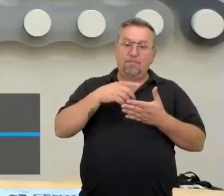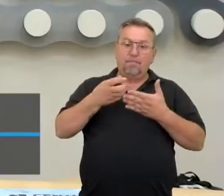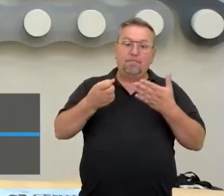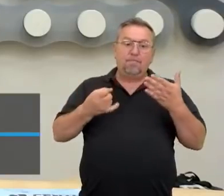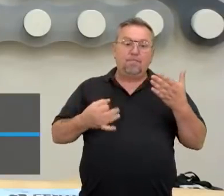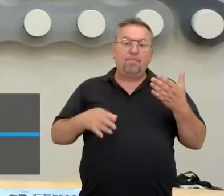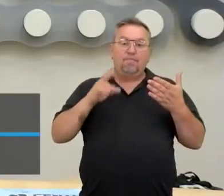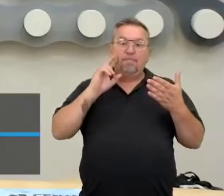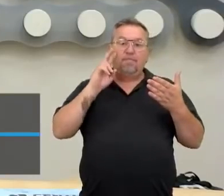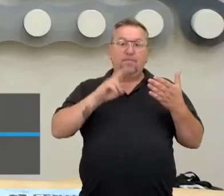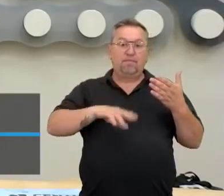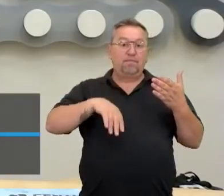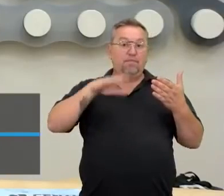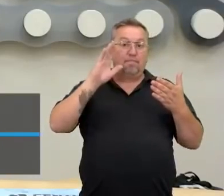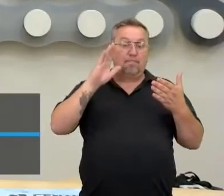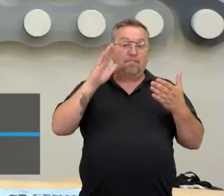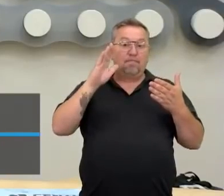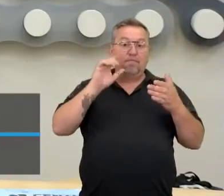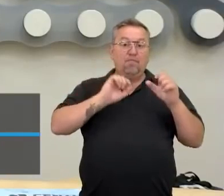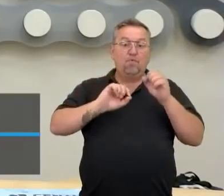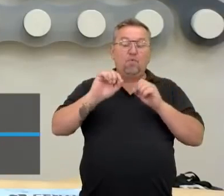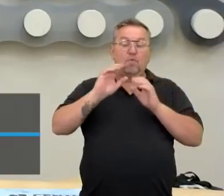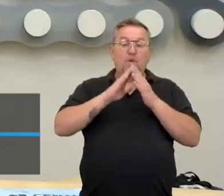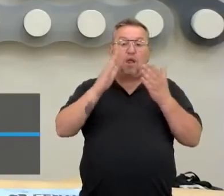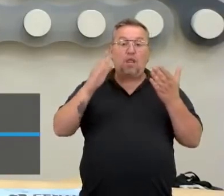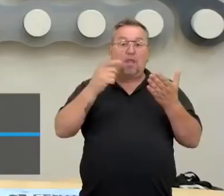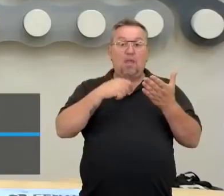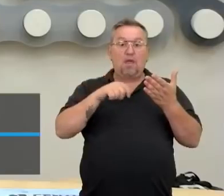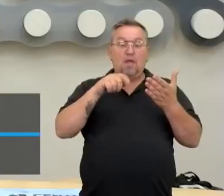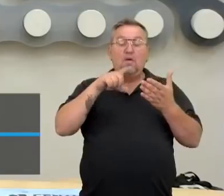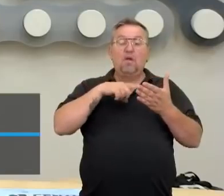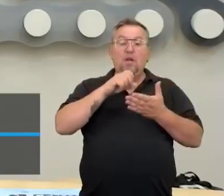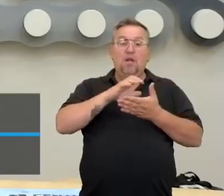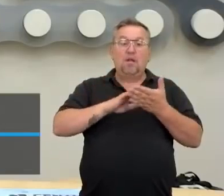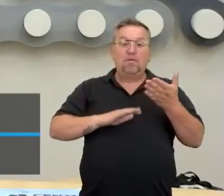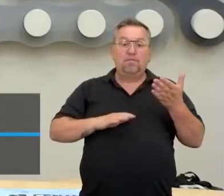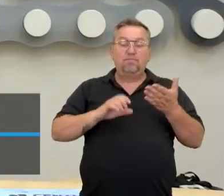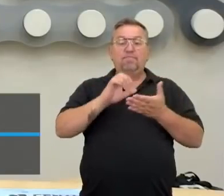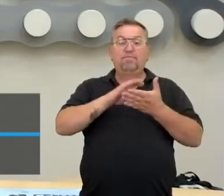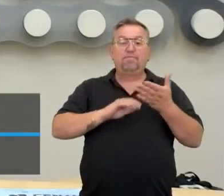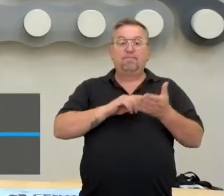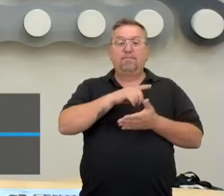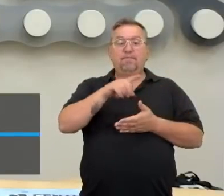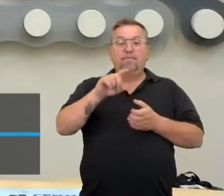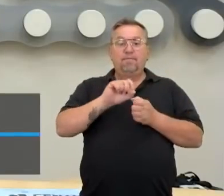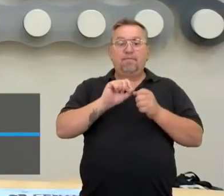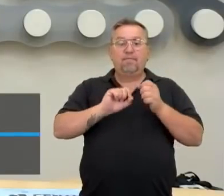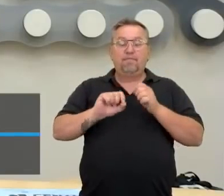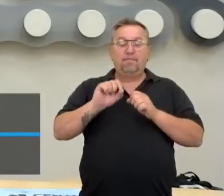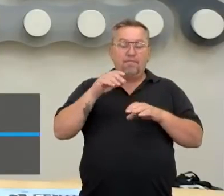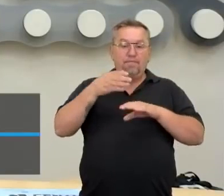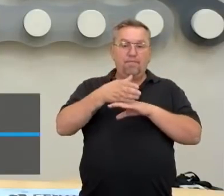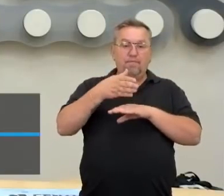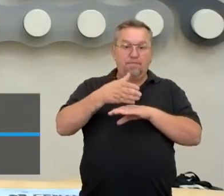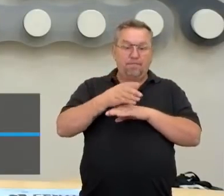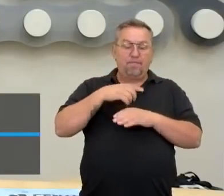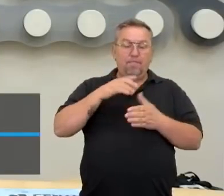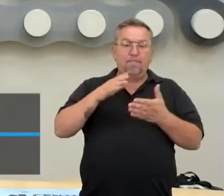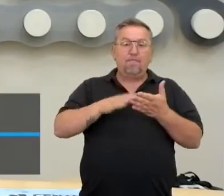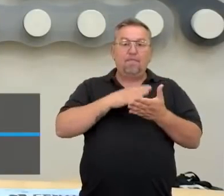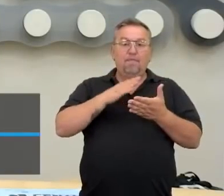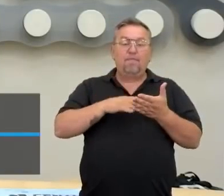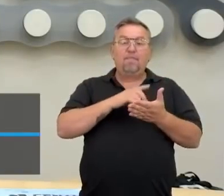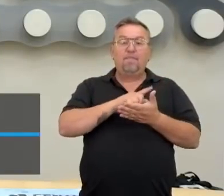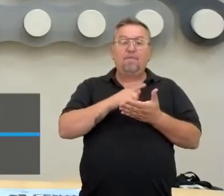definições, já vimos um pouquinho mais, no caderno de vocês tem a atividade. Essa atividade vocês terão acesso, ela está no caderno,